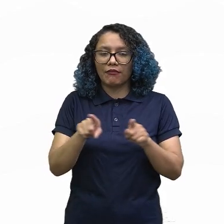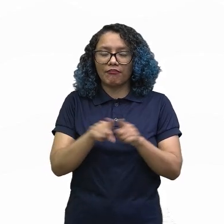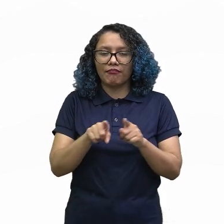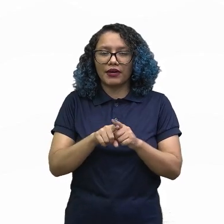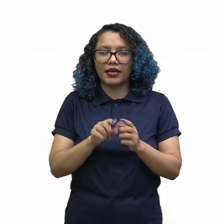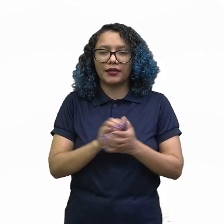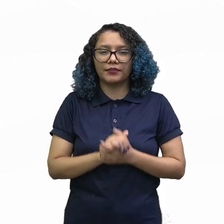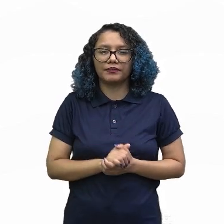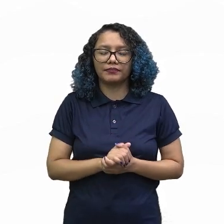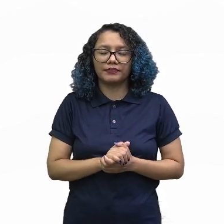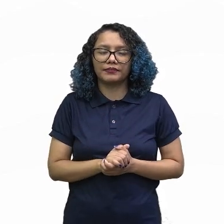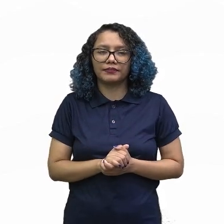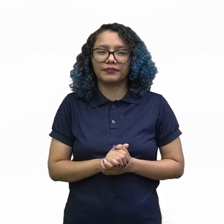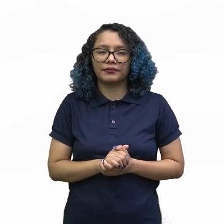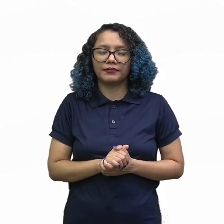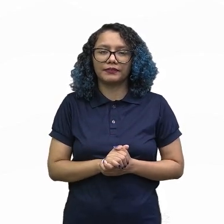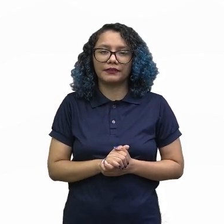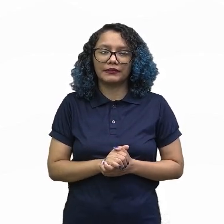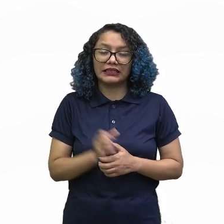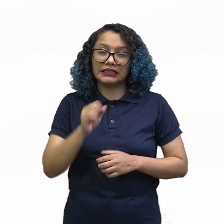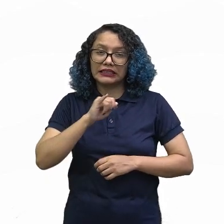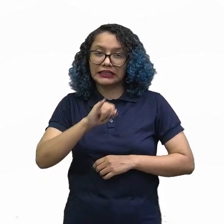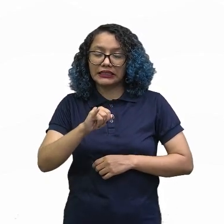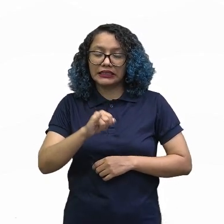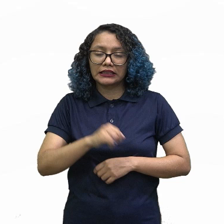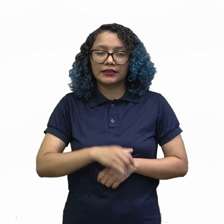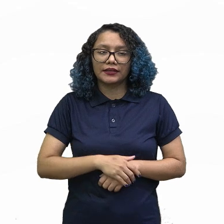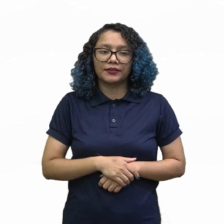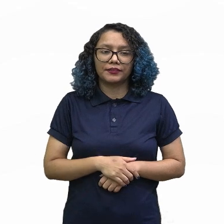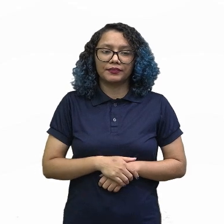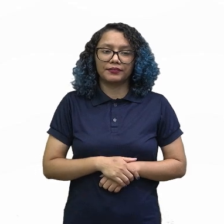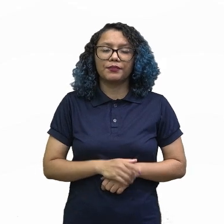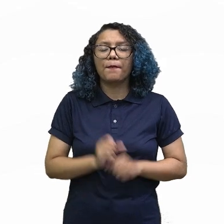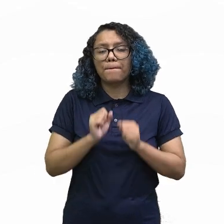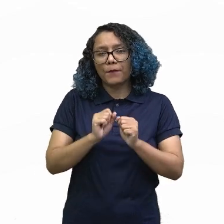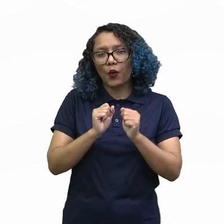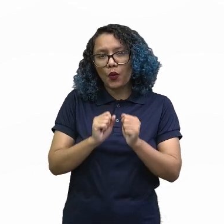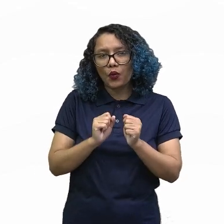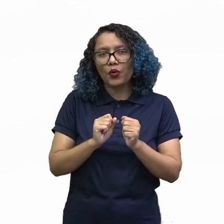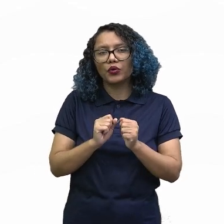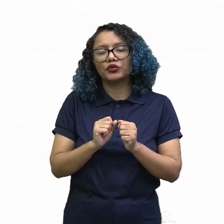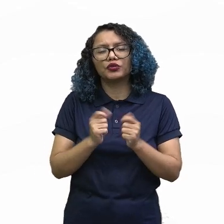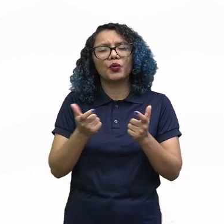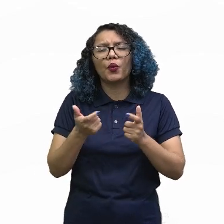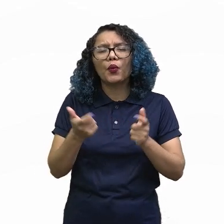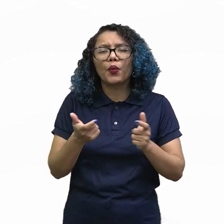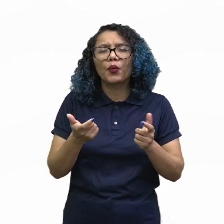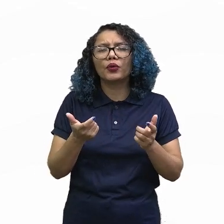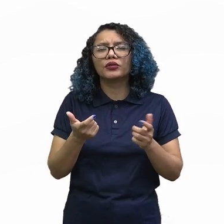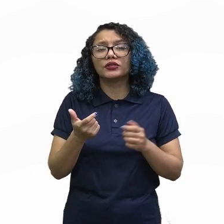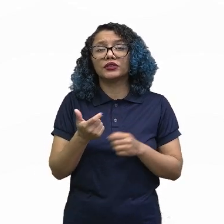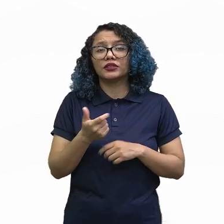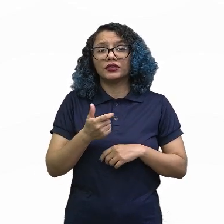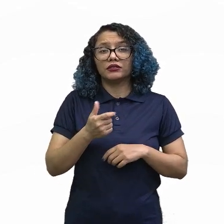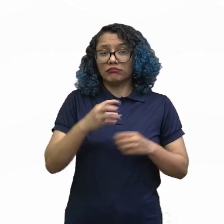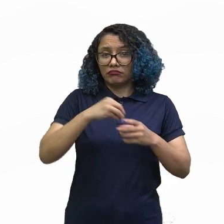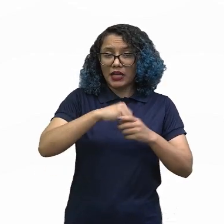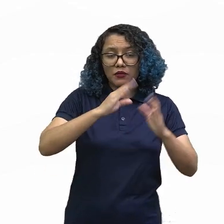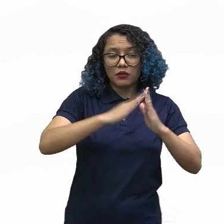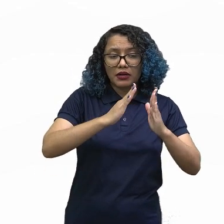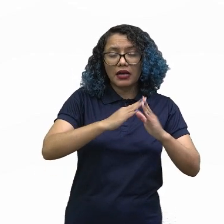principalmente, aonde? Essas medidas preventivas, tanto em ambientes domiciliares